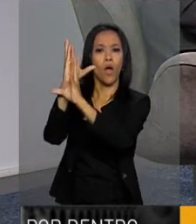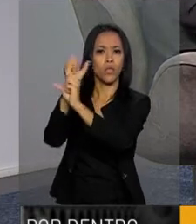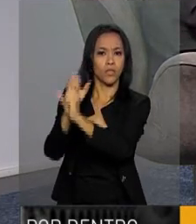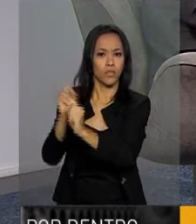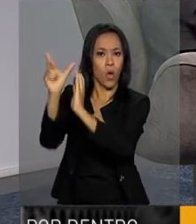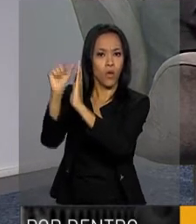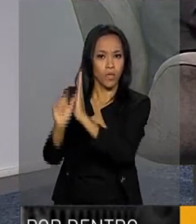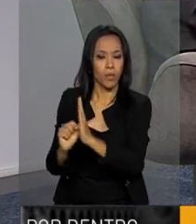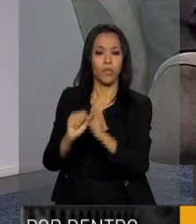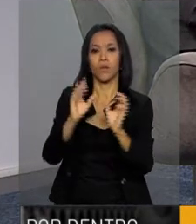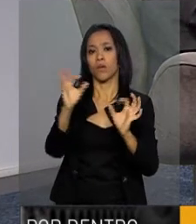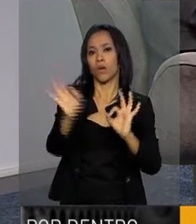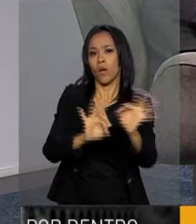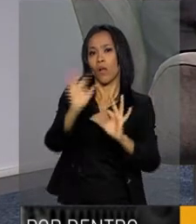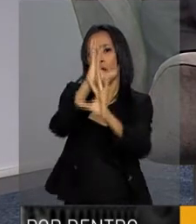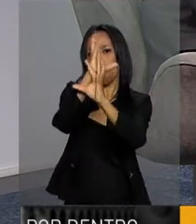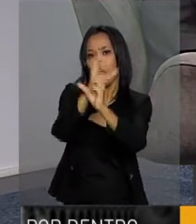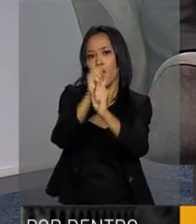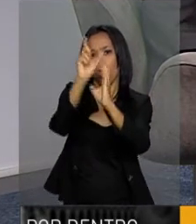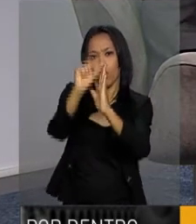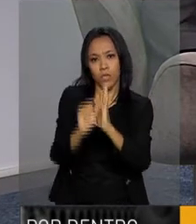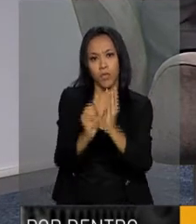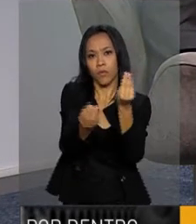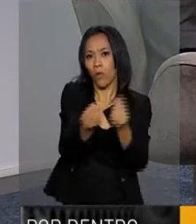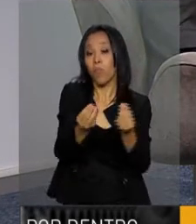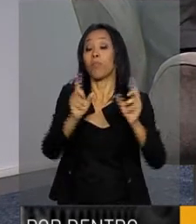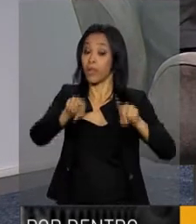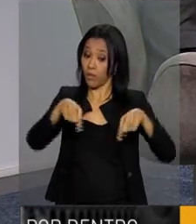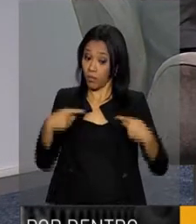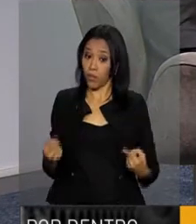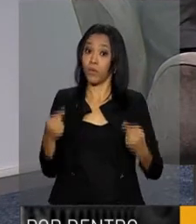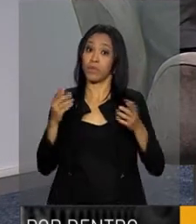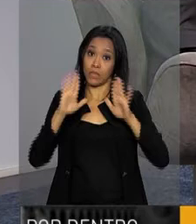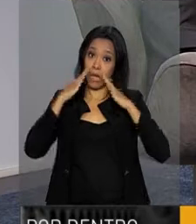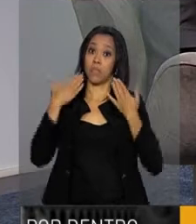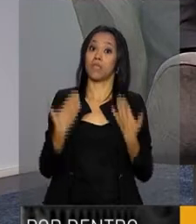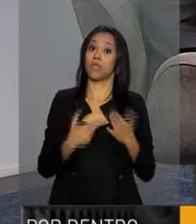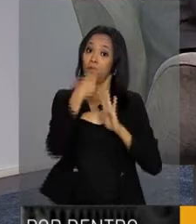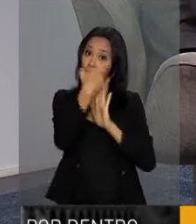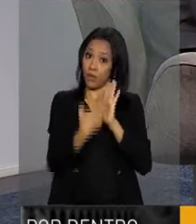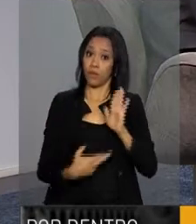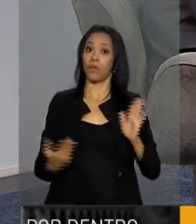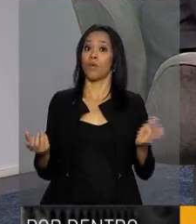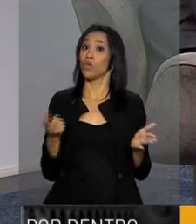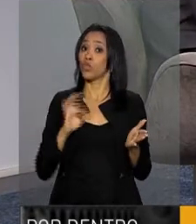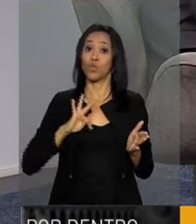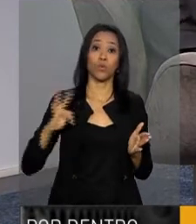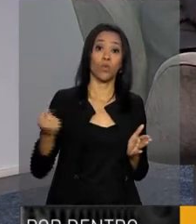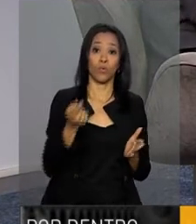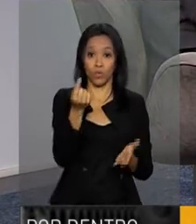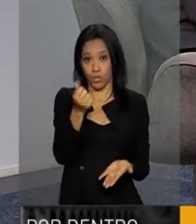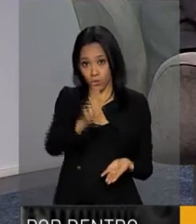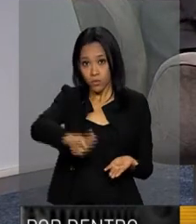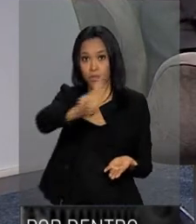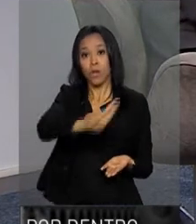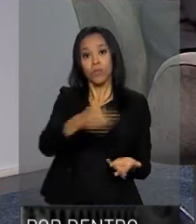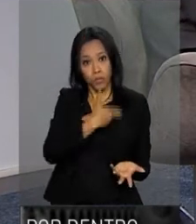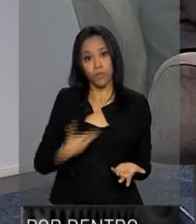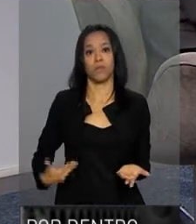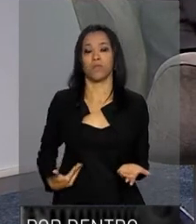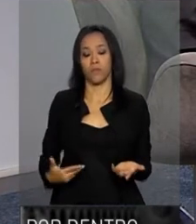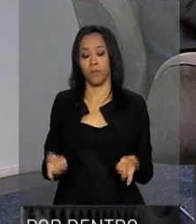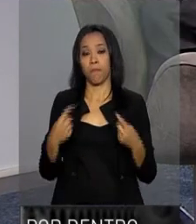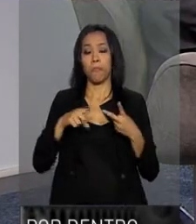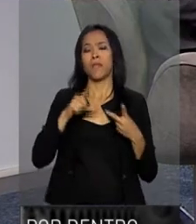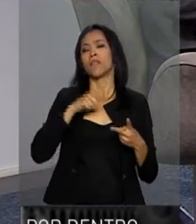própria do seu orçamento obviamente prestando contas para poder público de todo o recurso e ao mesmo tempo nós temos bons